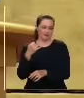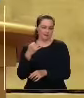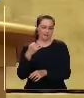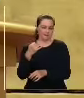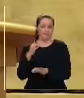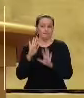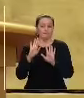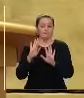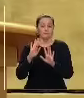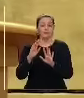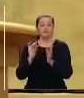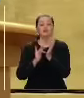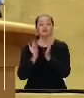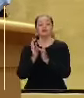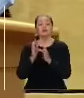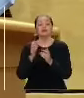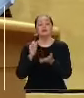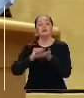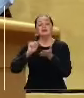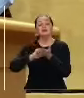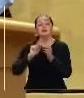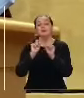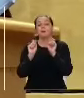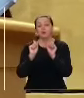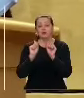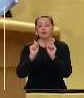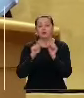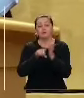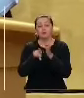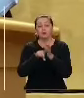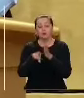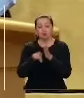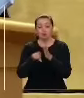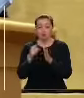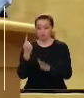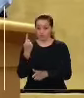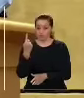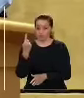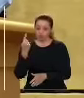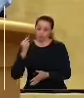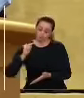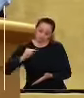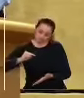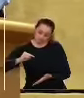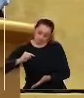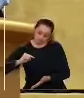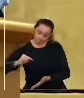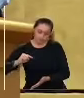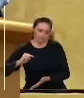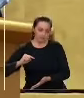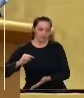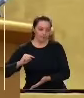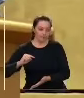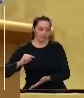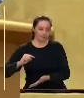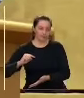Ele escreveu com o quê? Com o dedo. Na verdade, o dedo dele era o dedo de Deus.